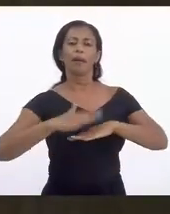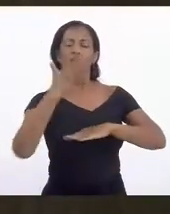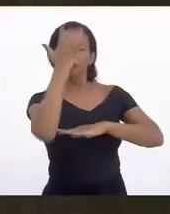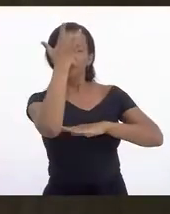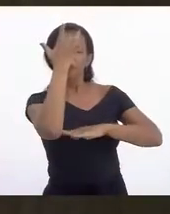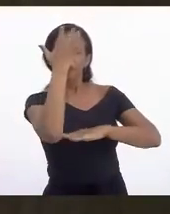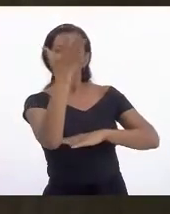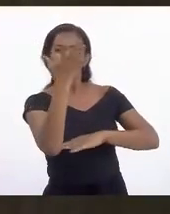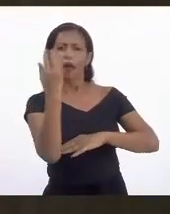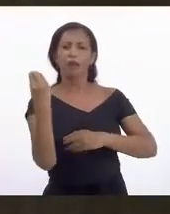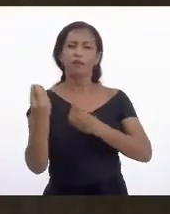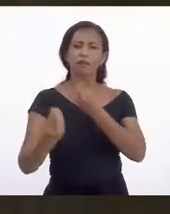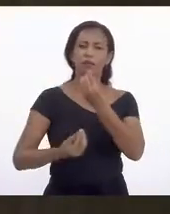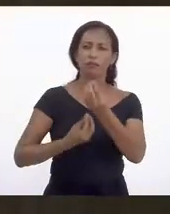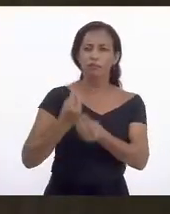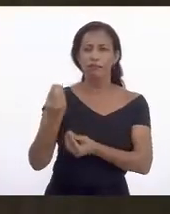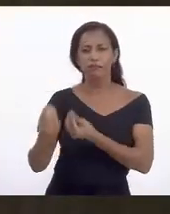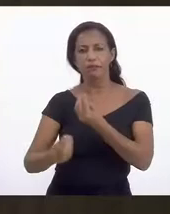fácil, com